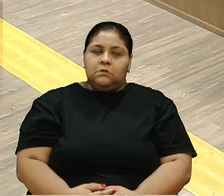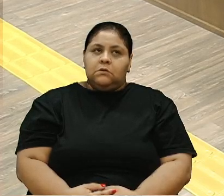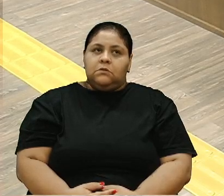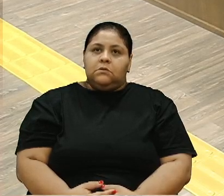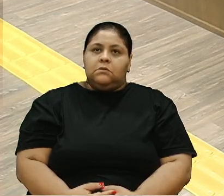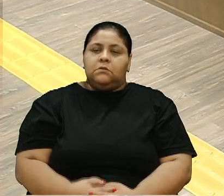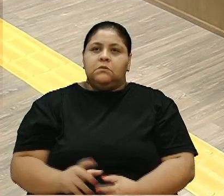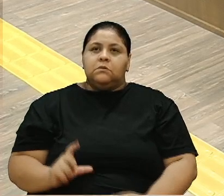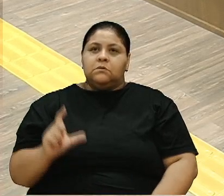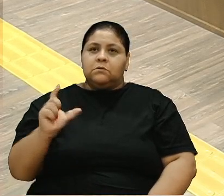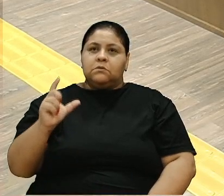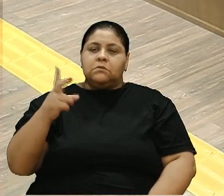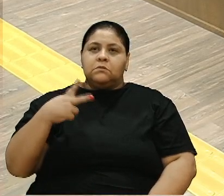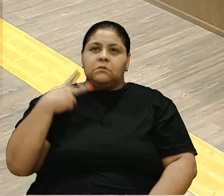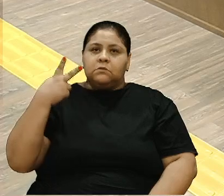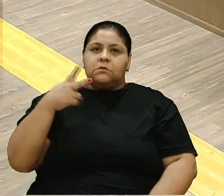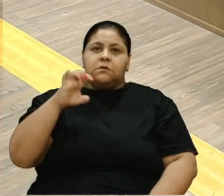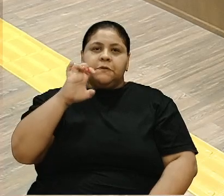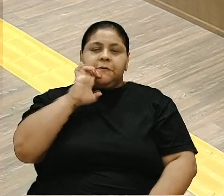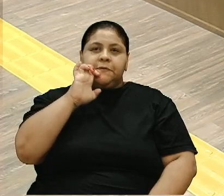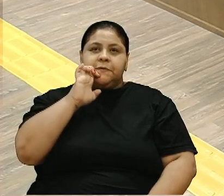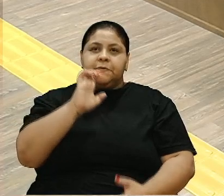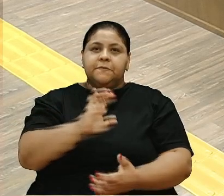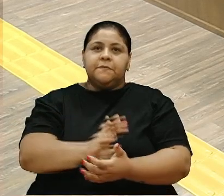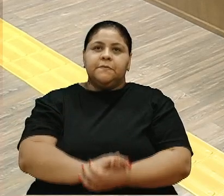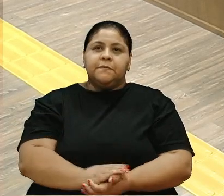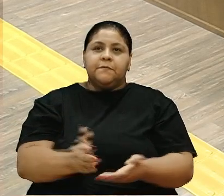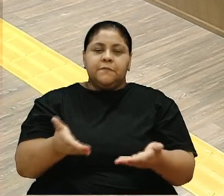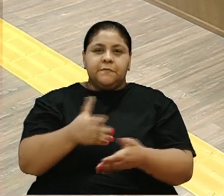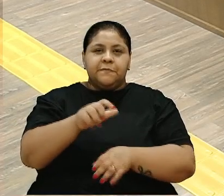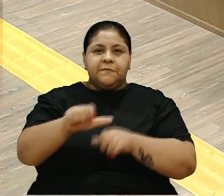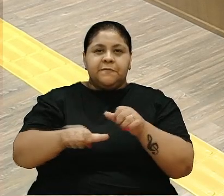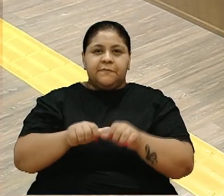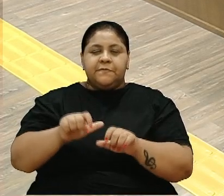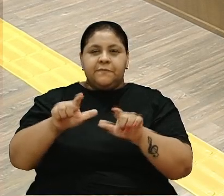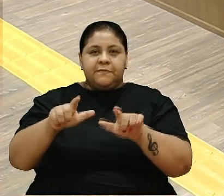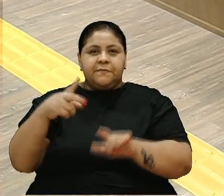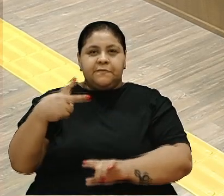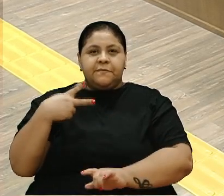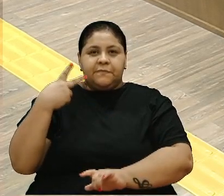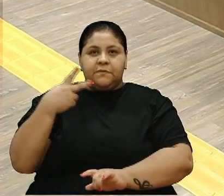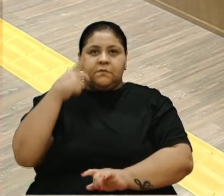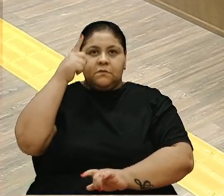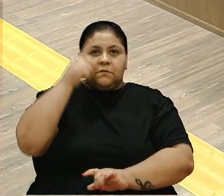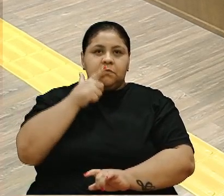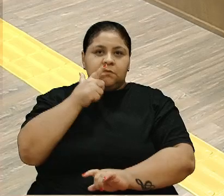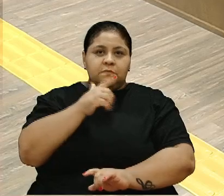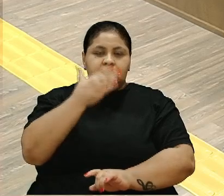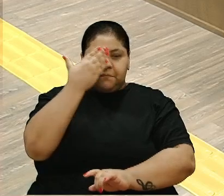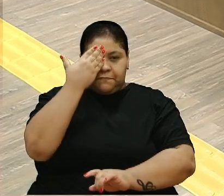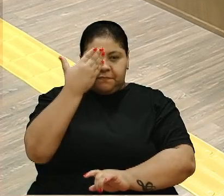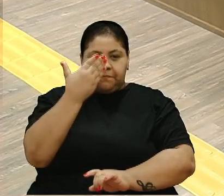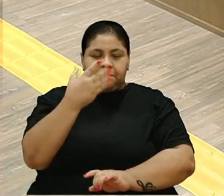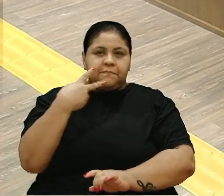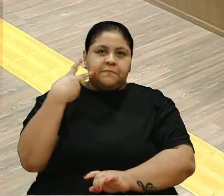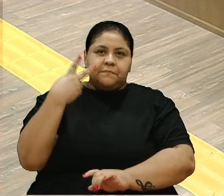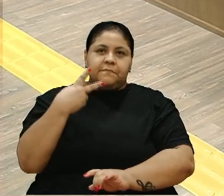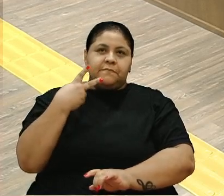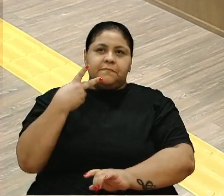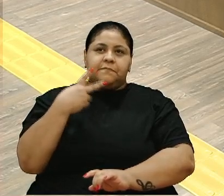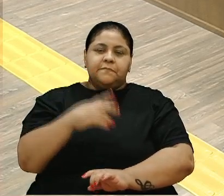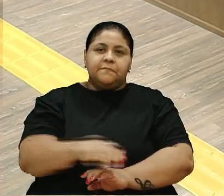Com a palavra, a vereadora Estela Balardim. Cedo meu espaço ao vereador Lucas Carenhato. Obrigado,